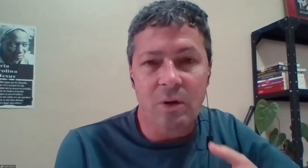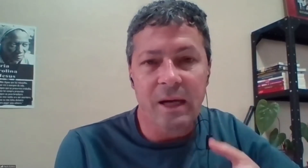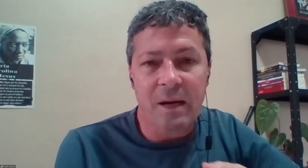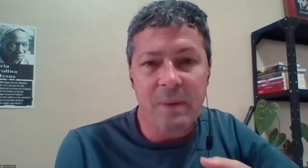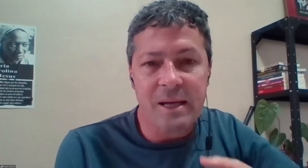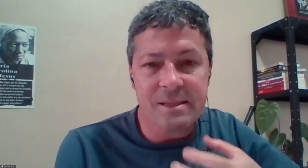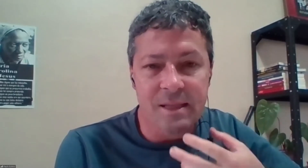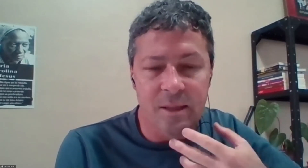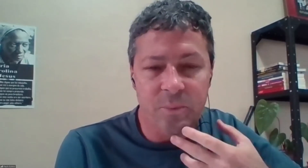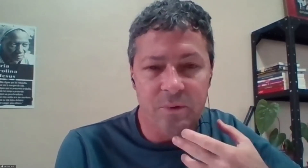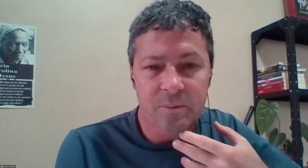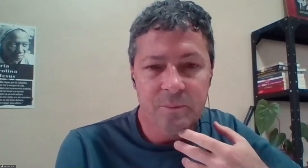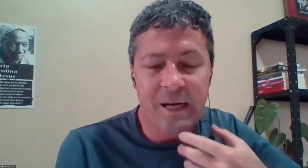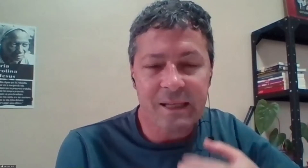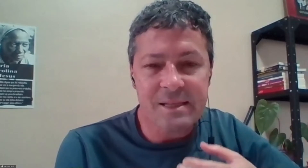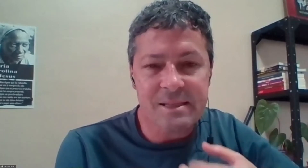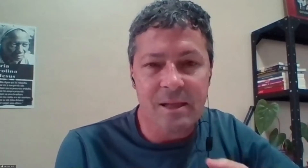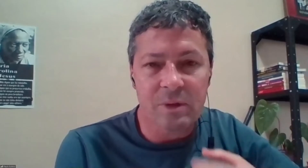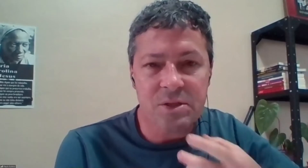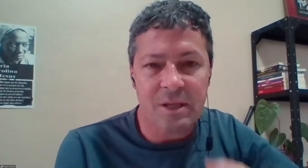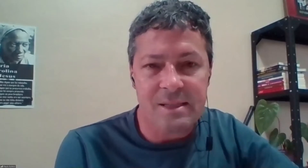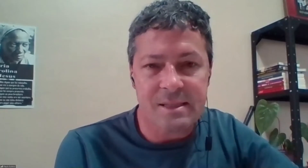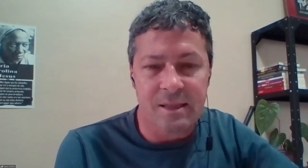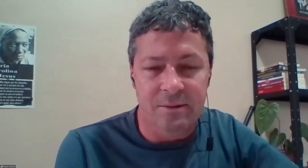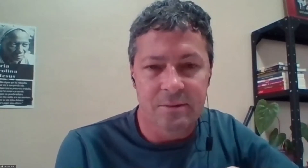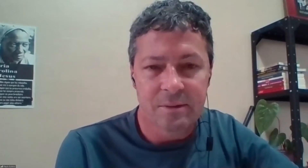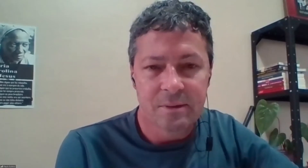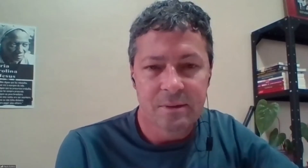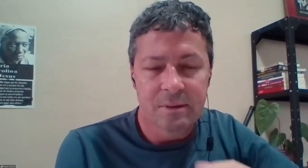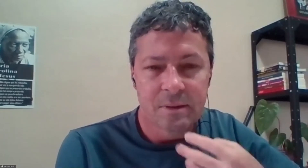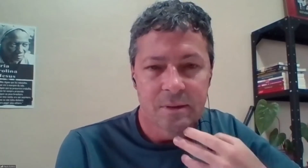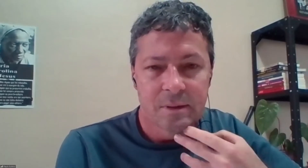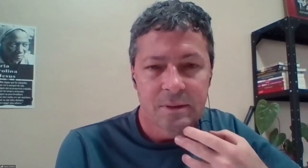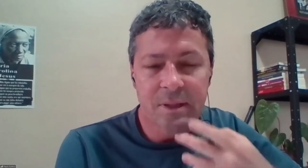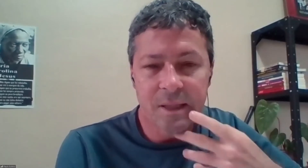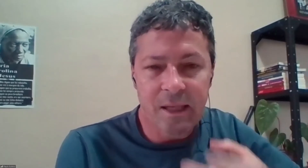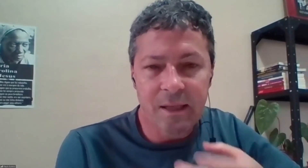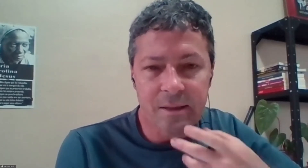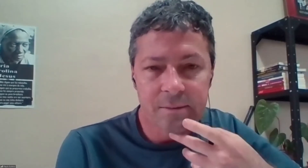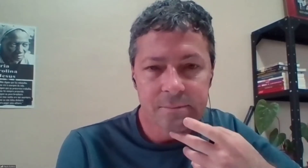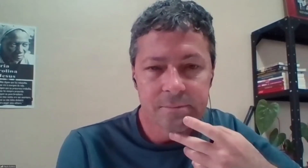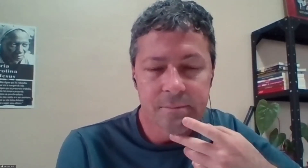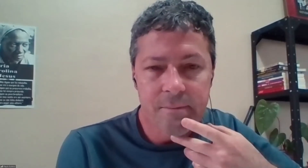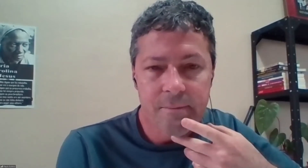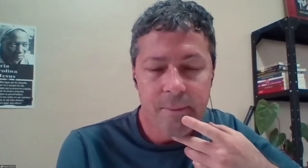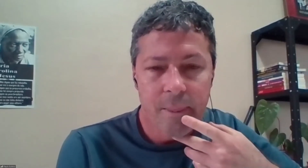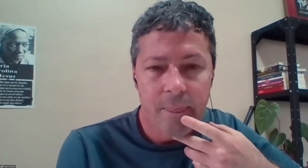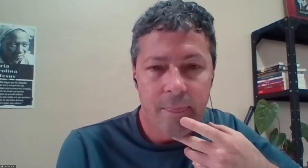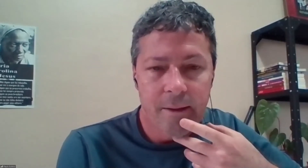desse olhar mais amplo para a questão da geração de renda.